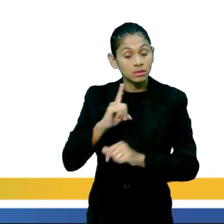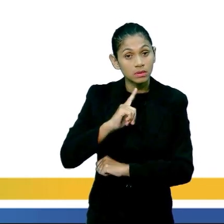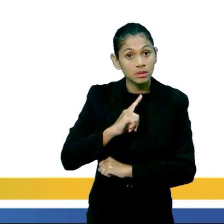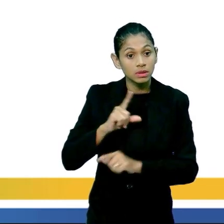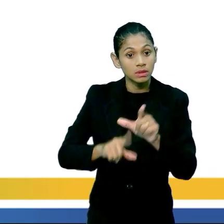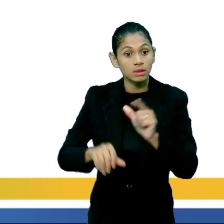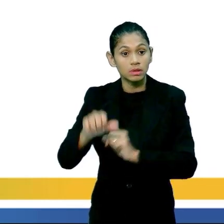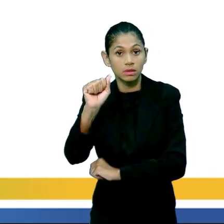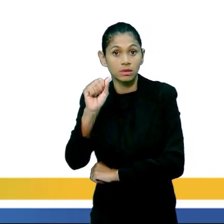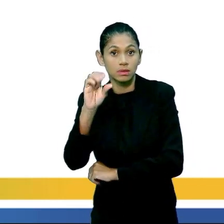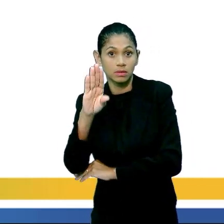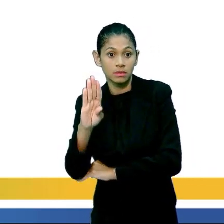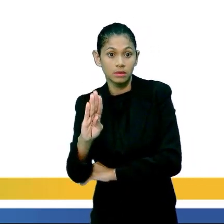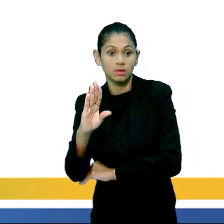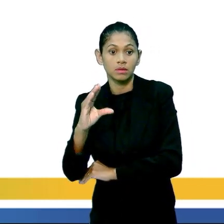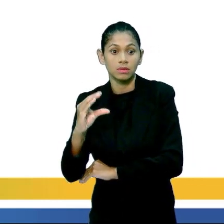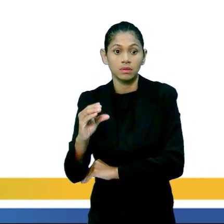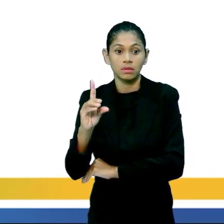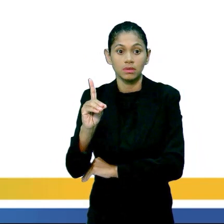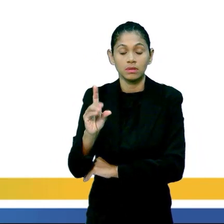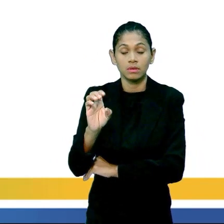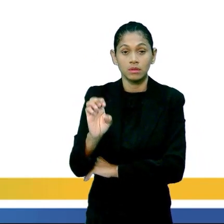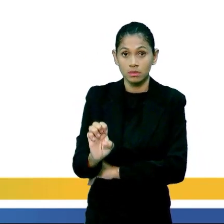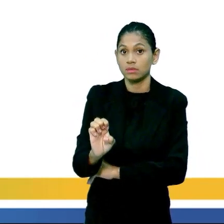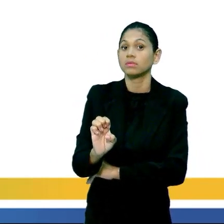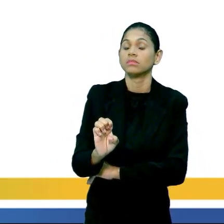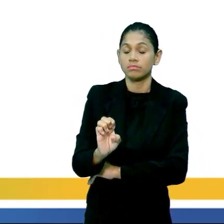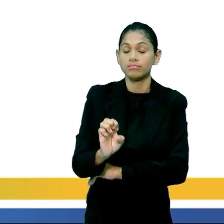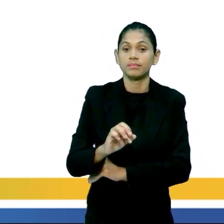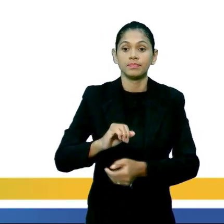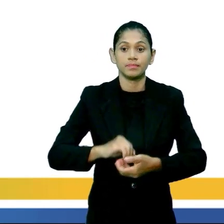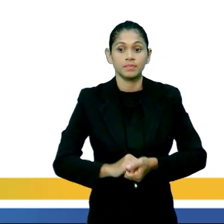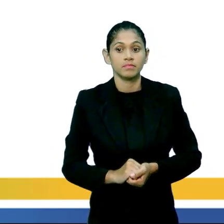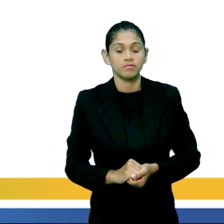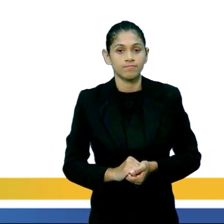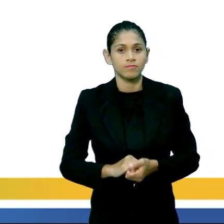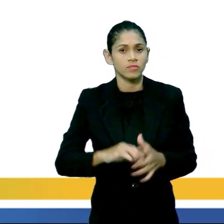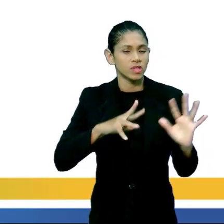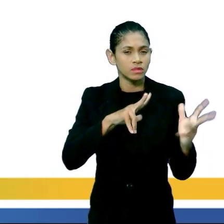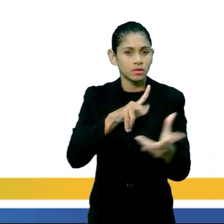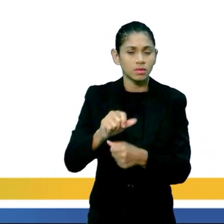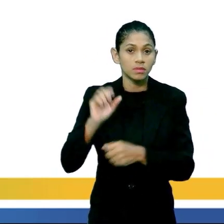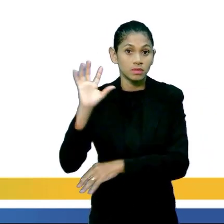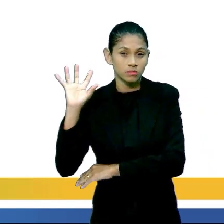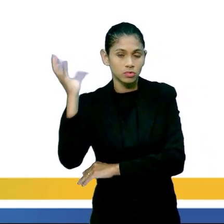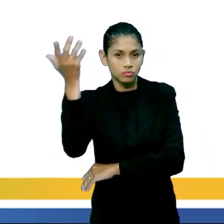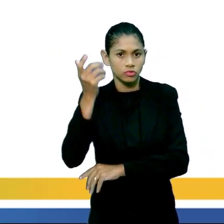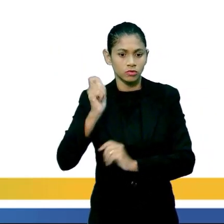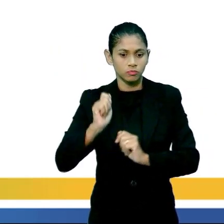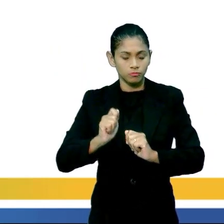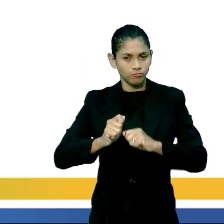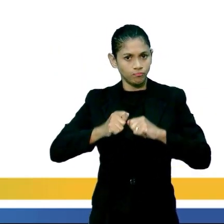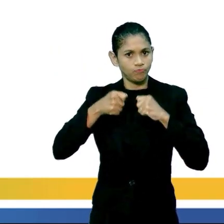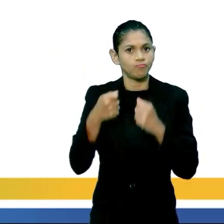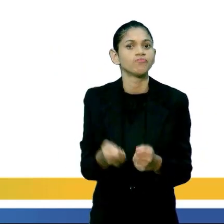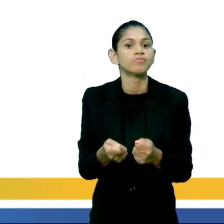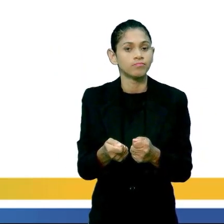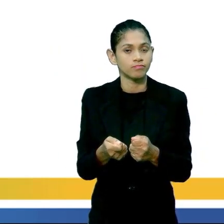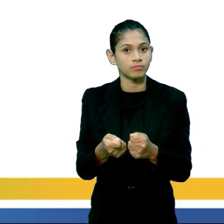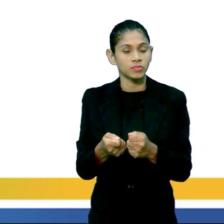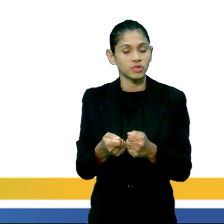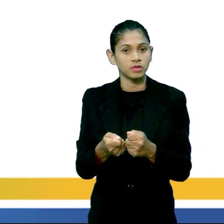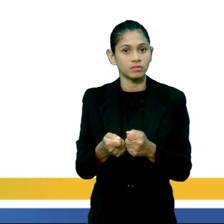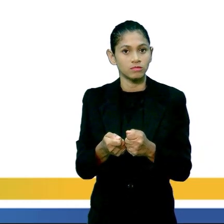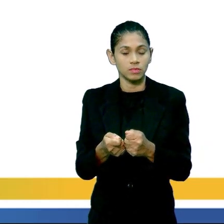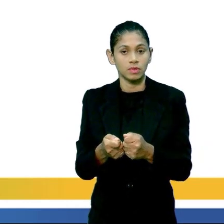diáspora, gente, ela é feita voluntariamente, né? Então, geralmente, uma diáspora ela acontece de maneira forçosa. O povo está fugindo ou está